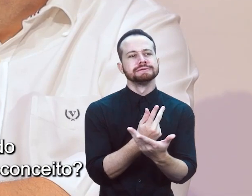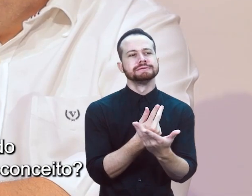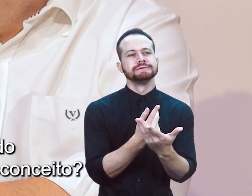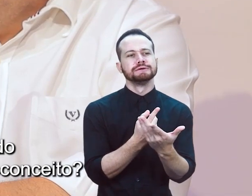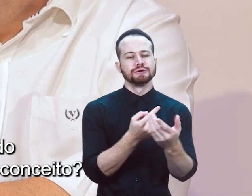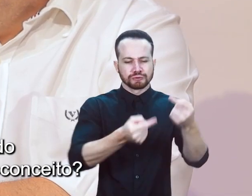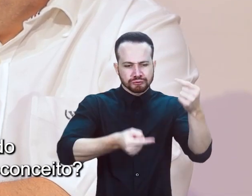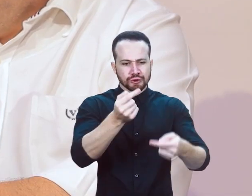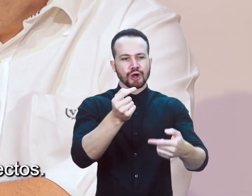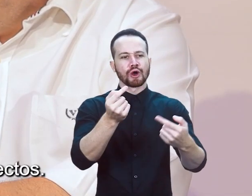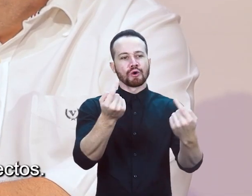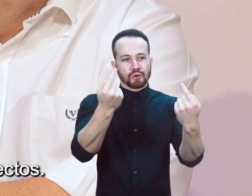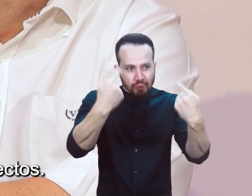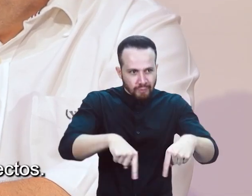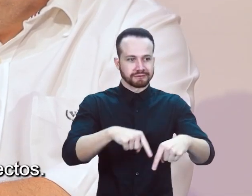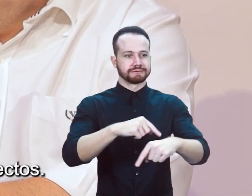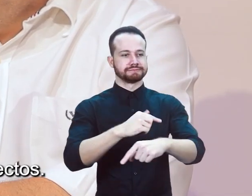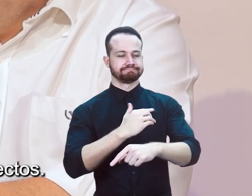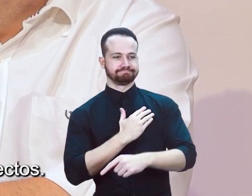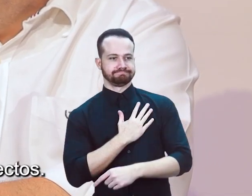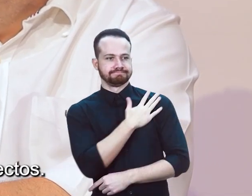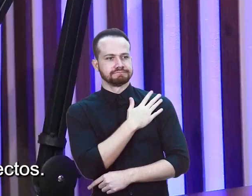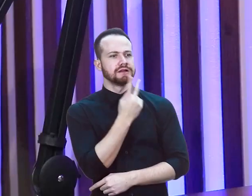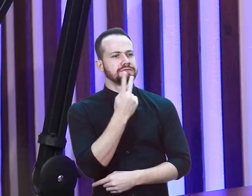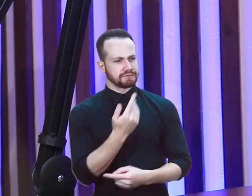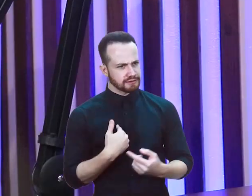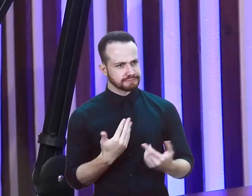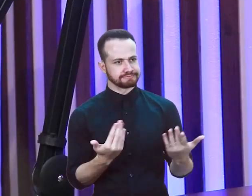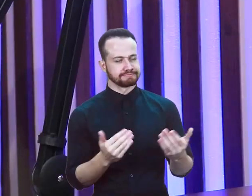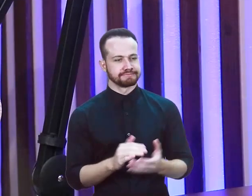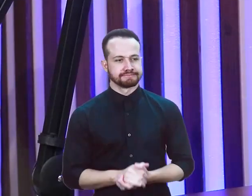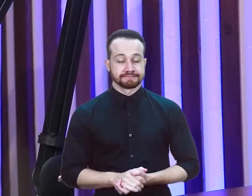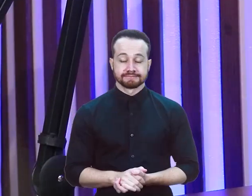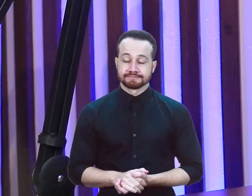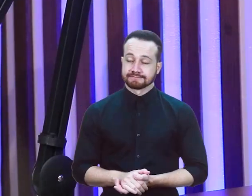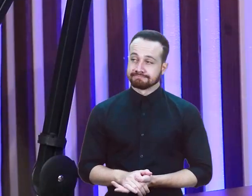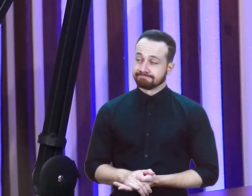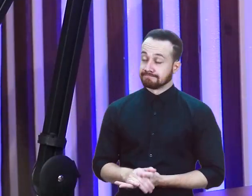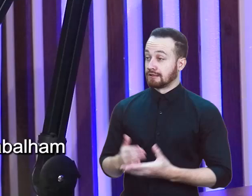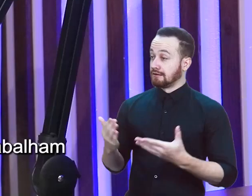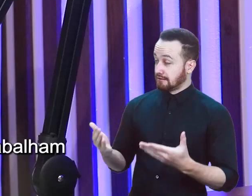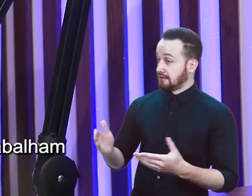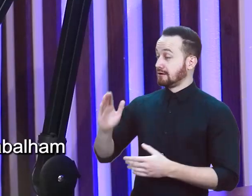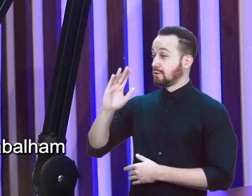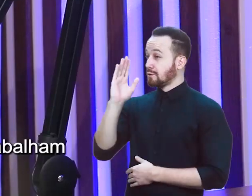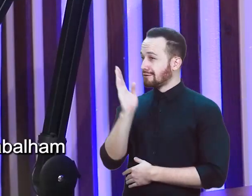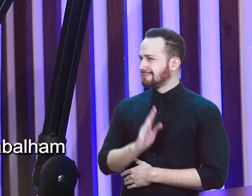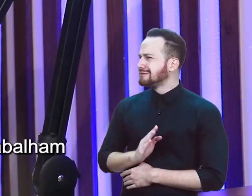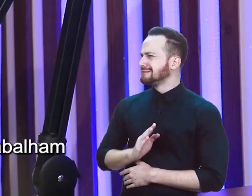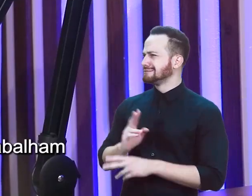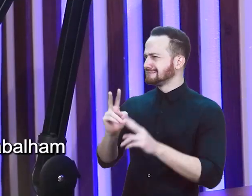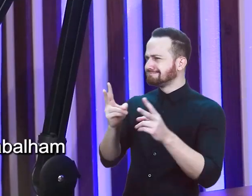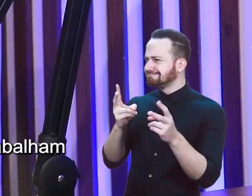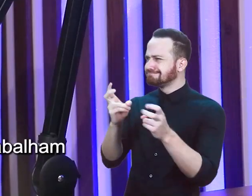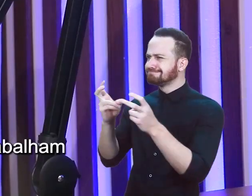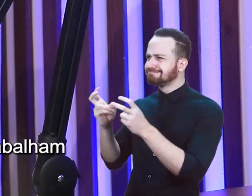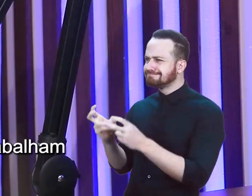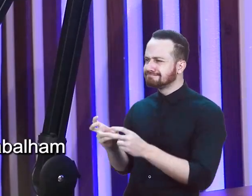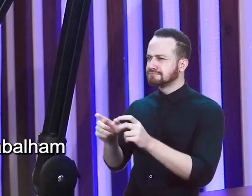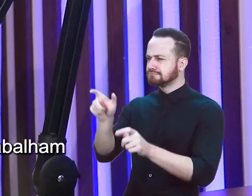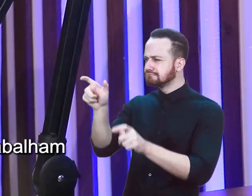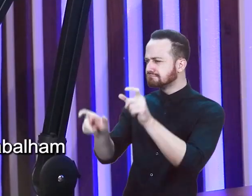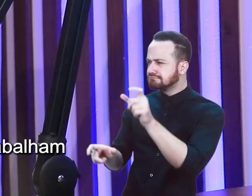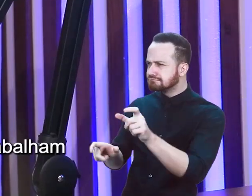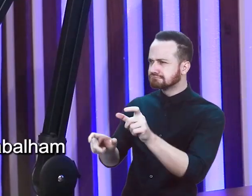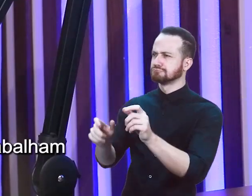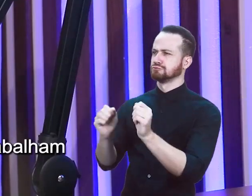de combate ao preconceito? Fala um pouquinho sobre esses aspectos. Exatamente. O Brasil, eu ouço muito das